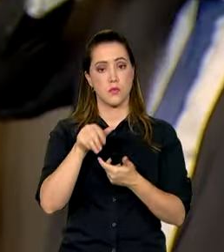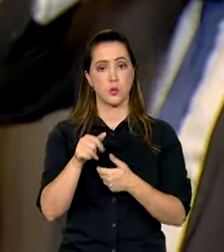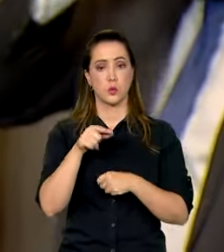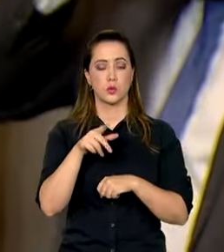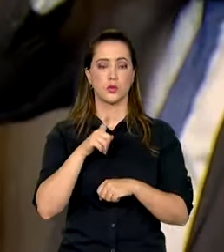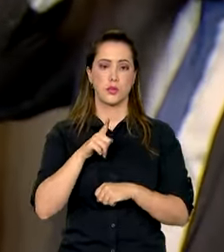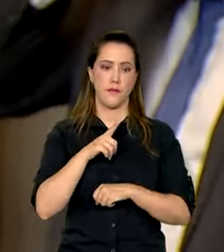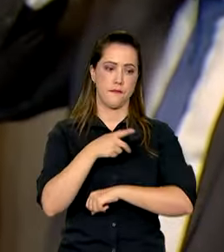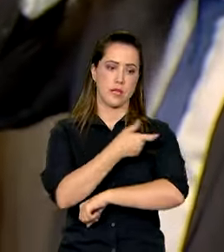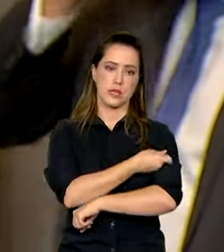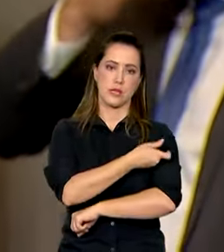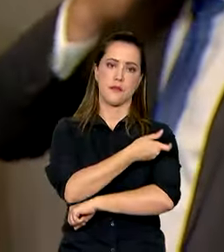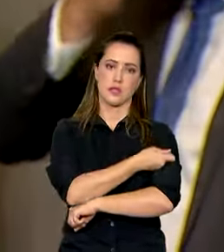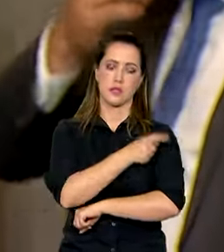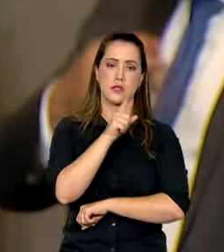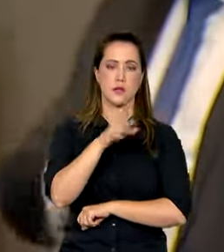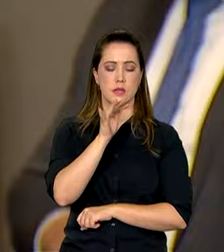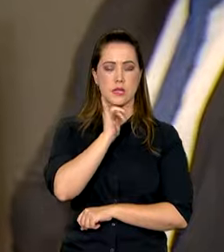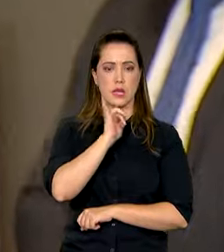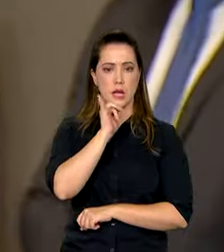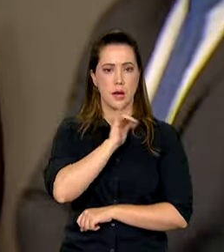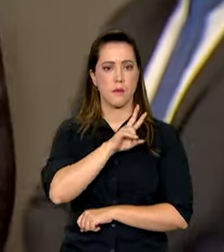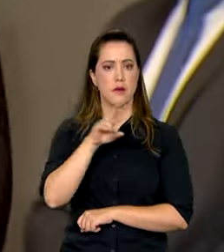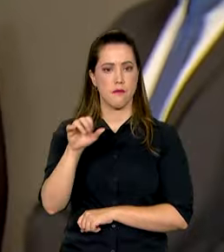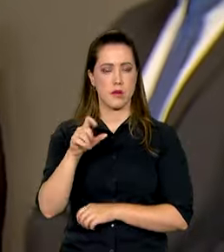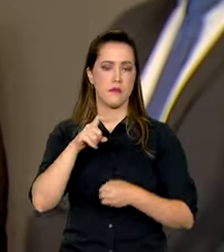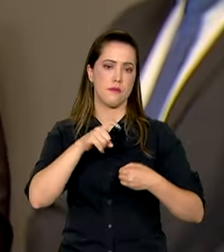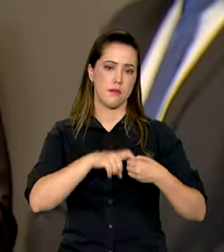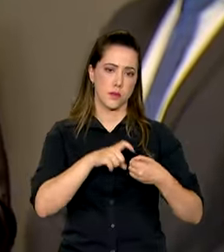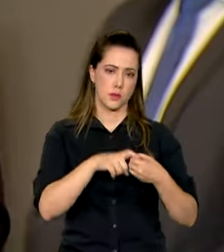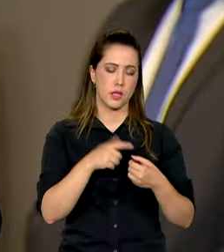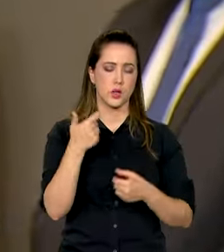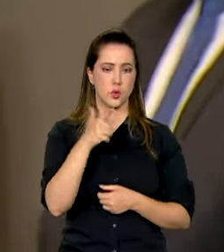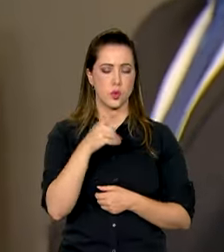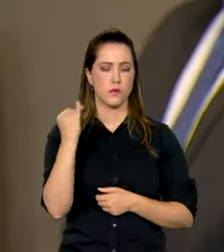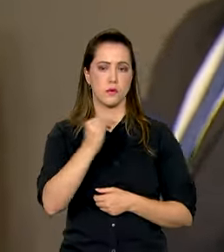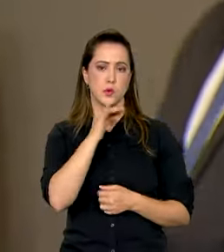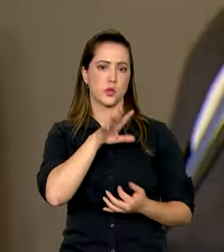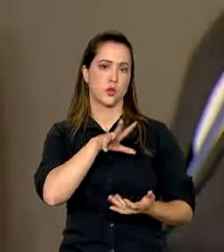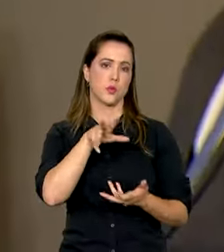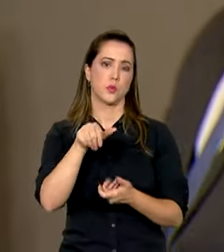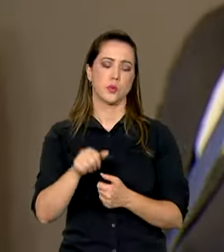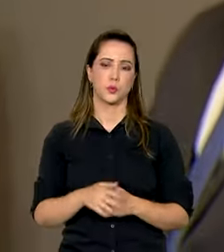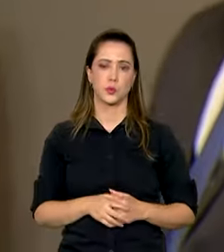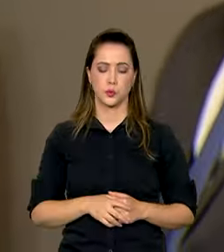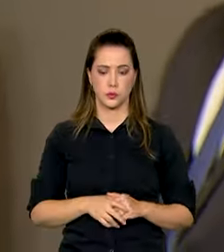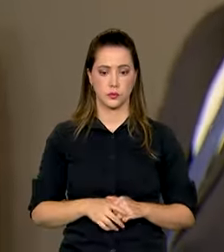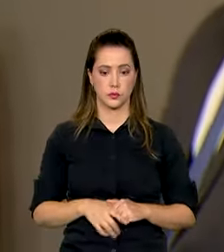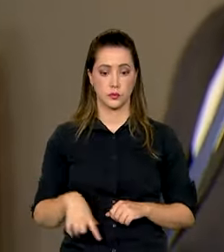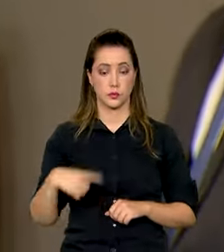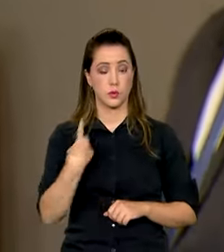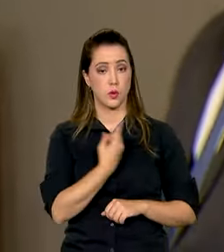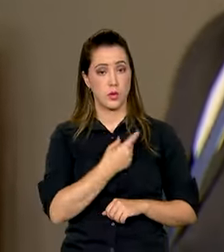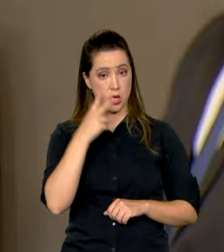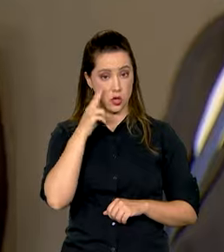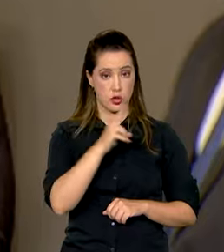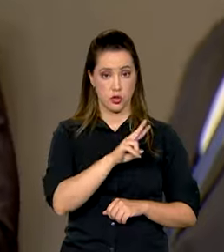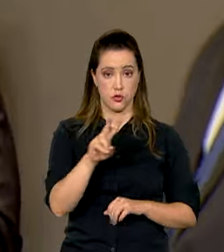exemplo e vai voltar e já está voltando a ser um exemplo para o mundo todo. O que a gente